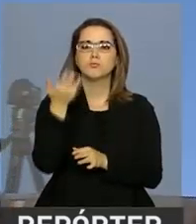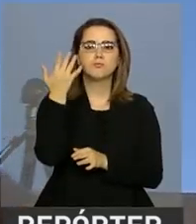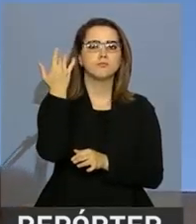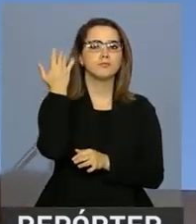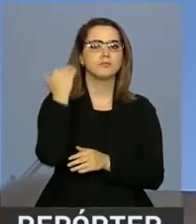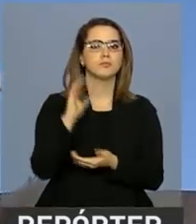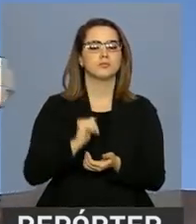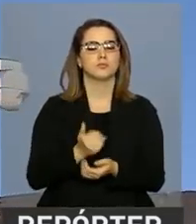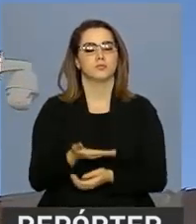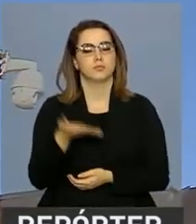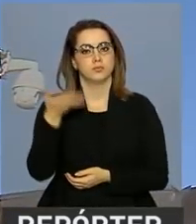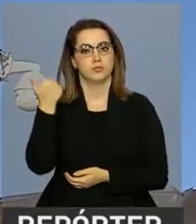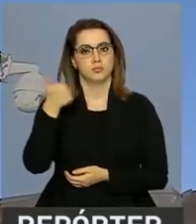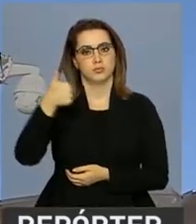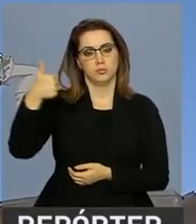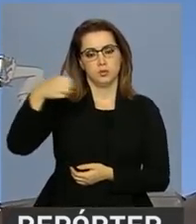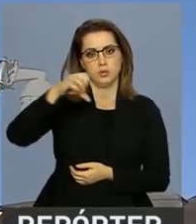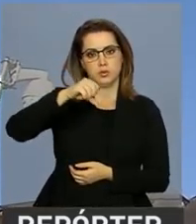e Los Angeles em